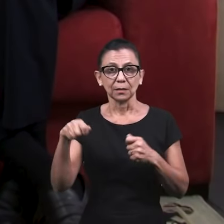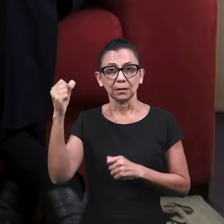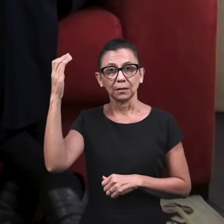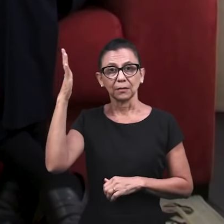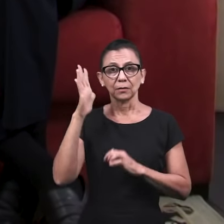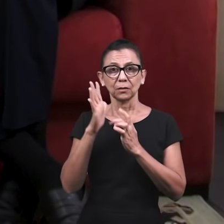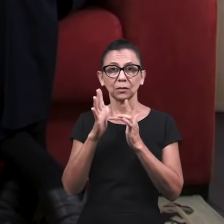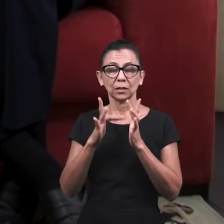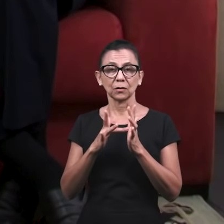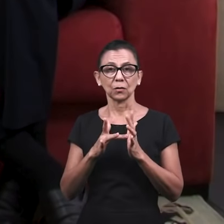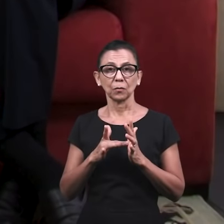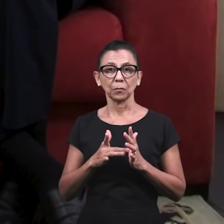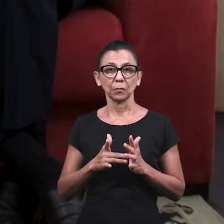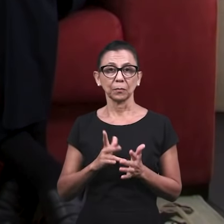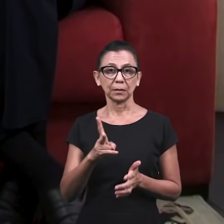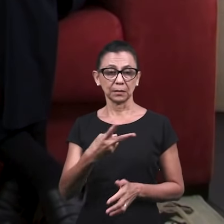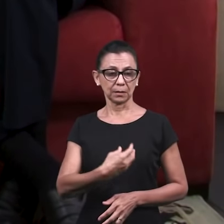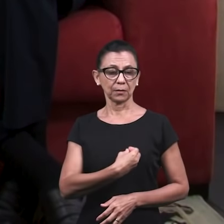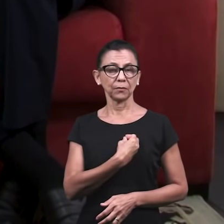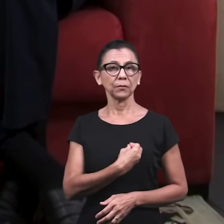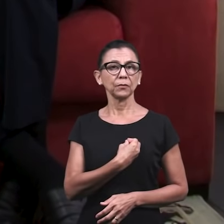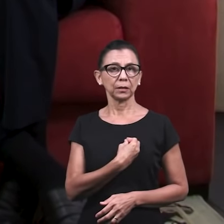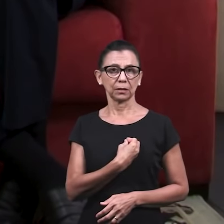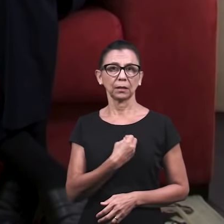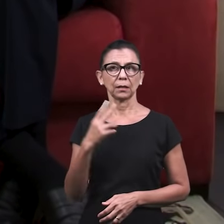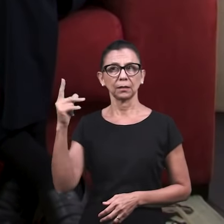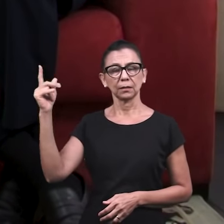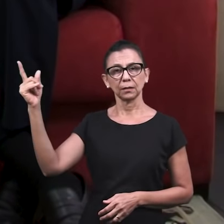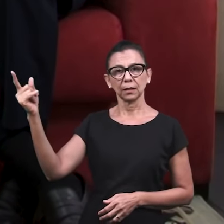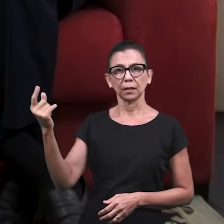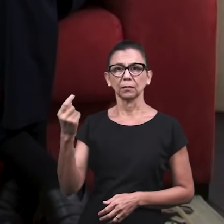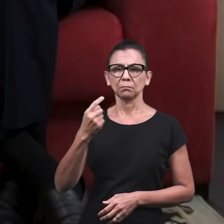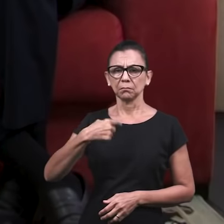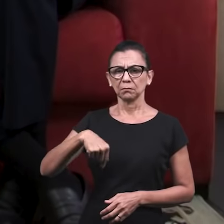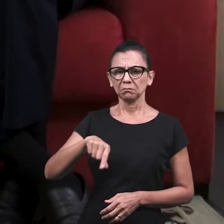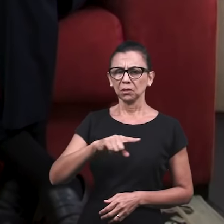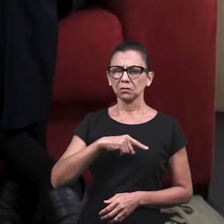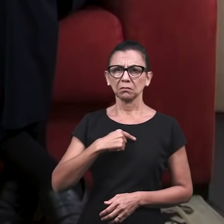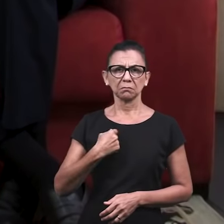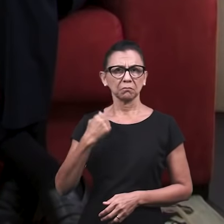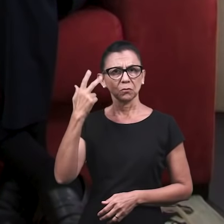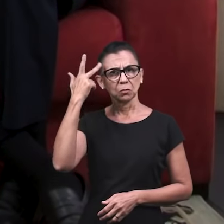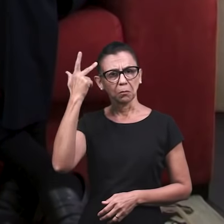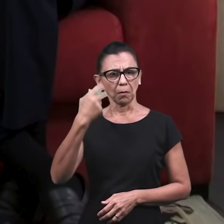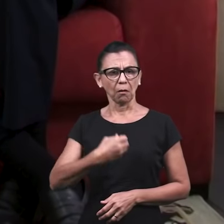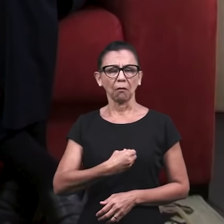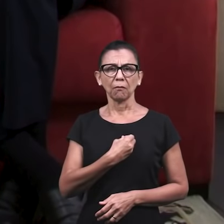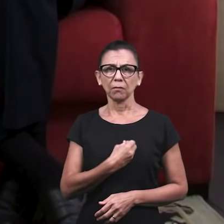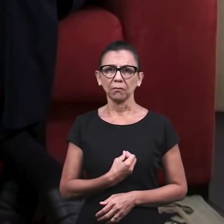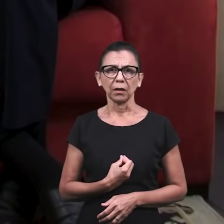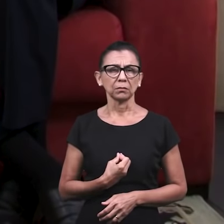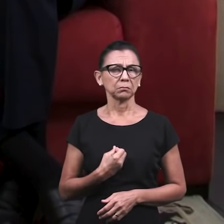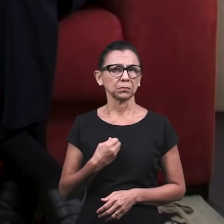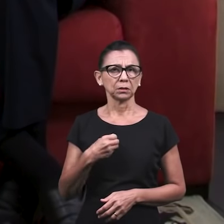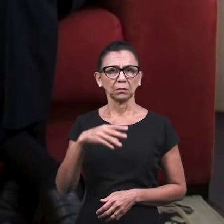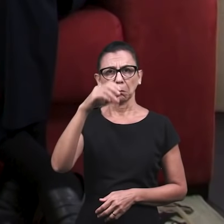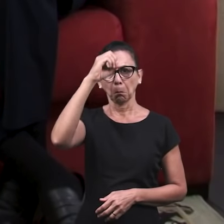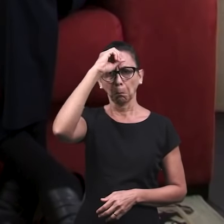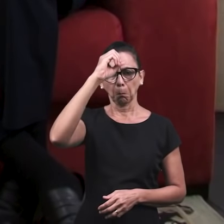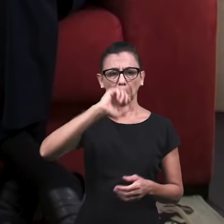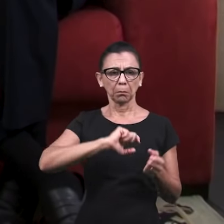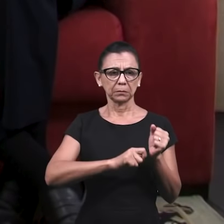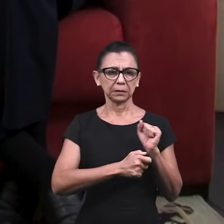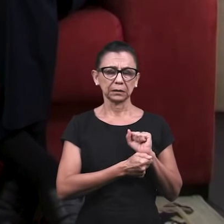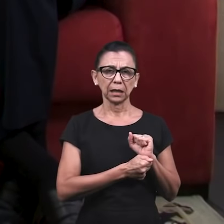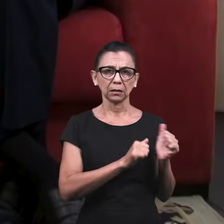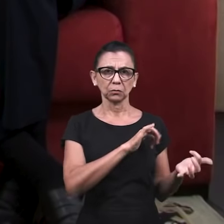de Jesus. Existe vida no nosso cotidiano sem entender todos os mistérios desta vida. Mas não existe vida para a